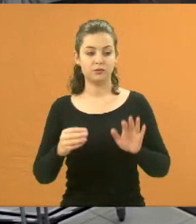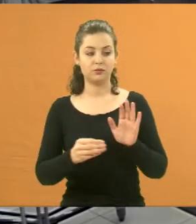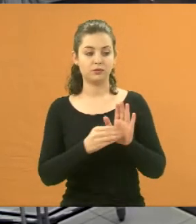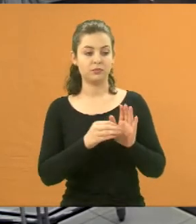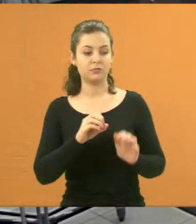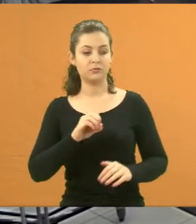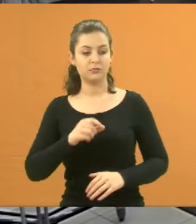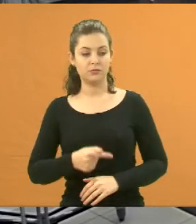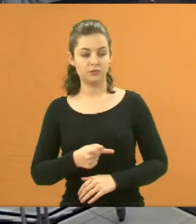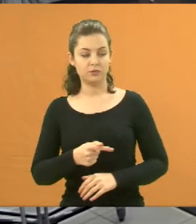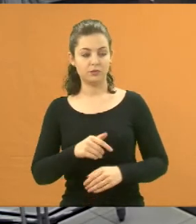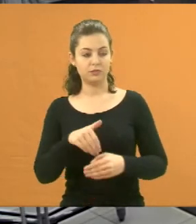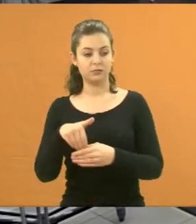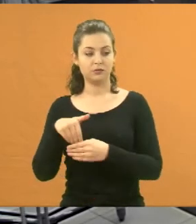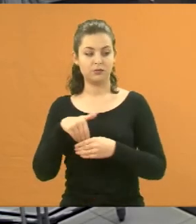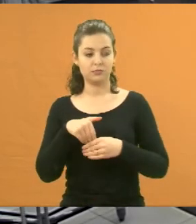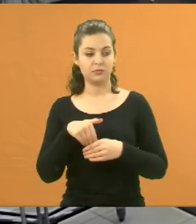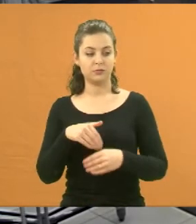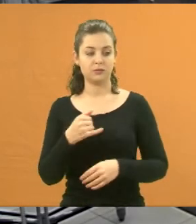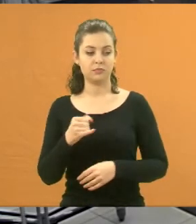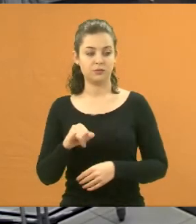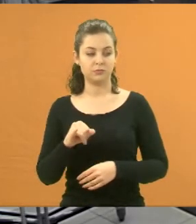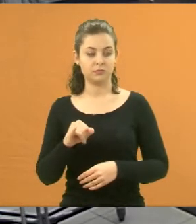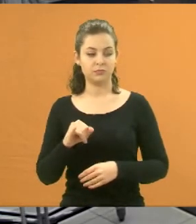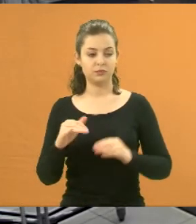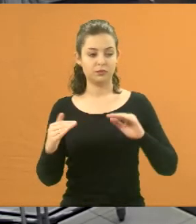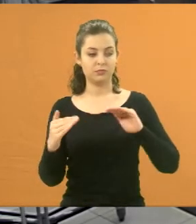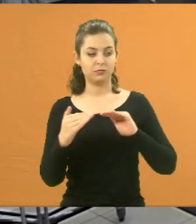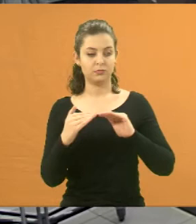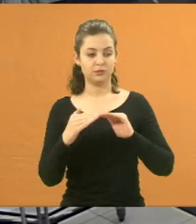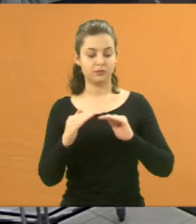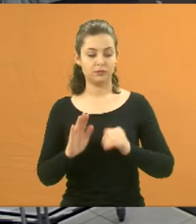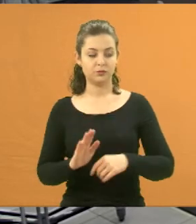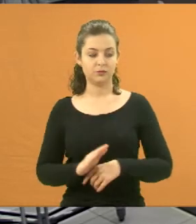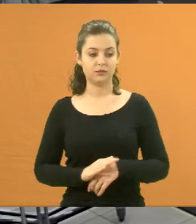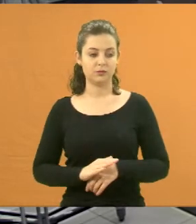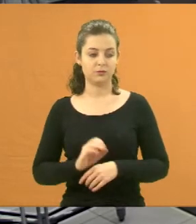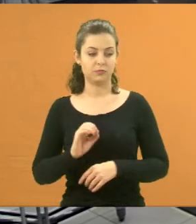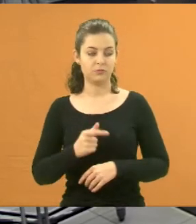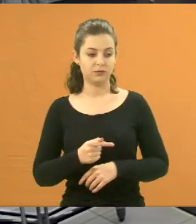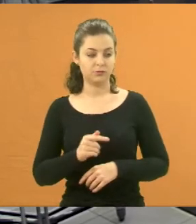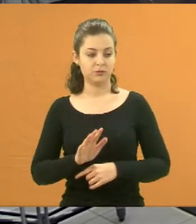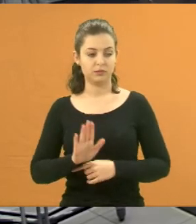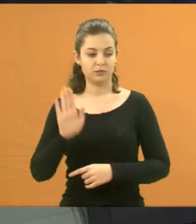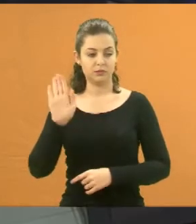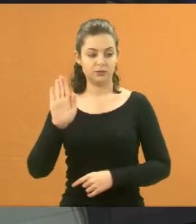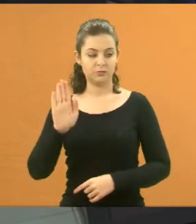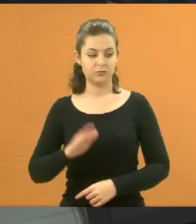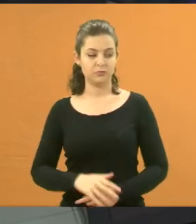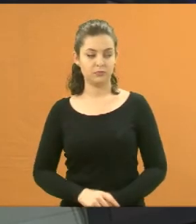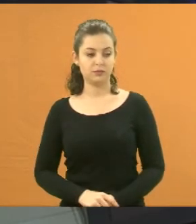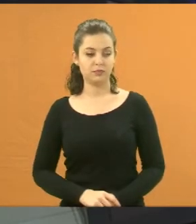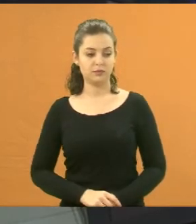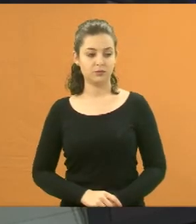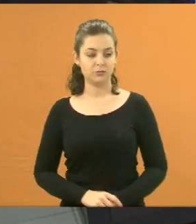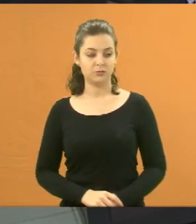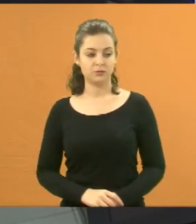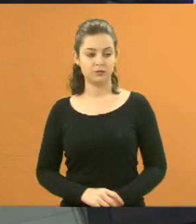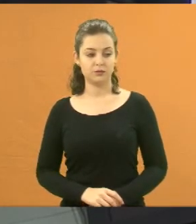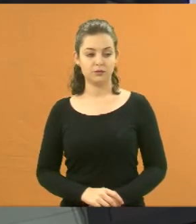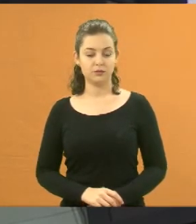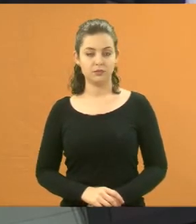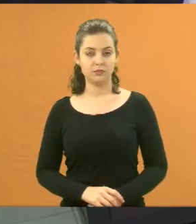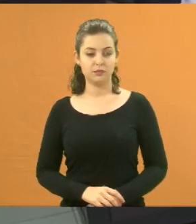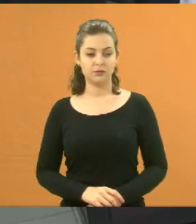Emenda 07 em votação. Os que forem favoráveis à emenda 07, que se manifeste levantando o braço.